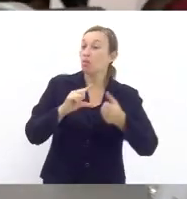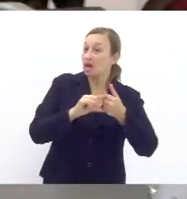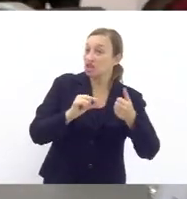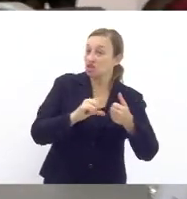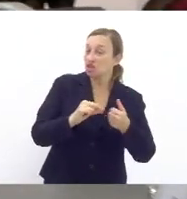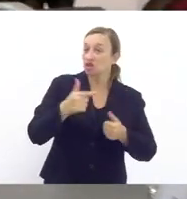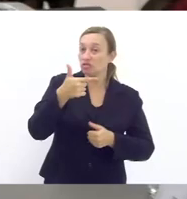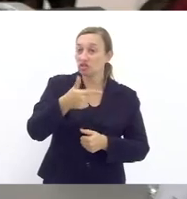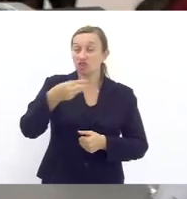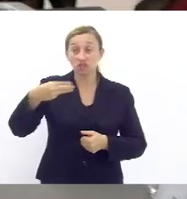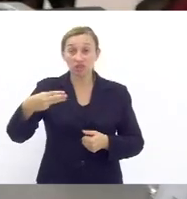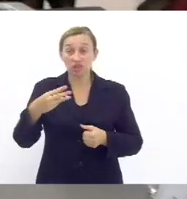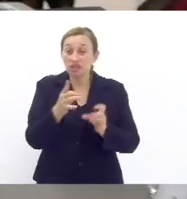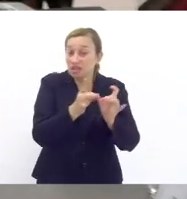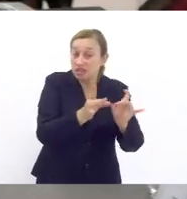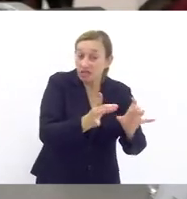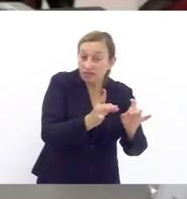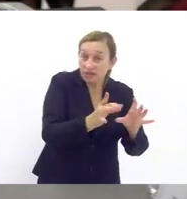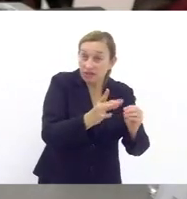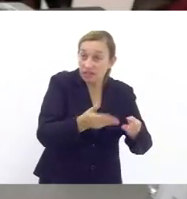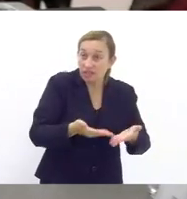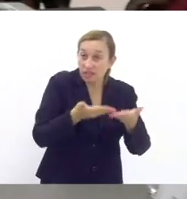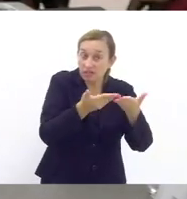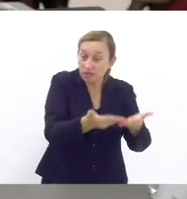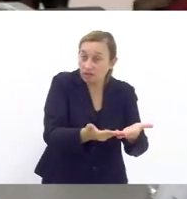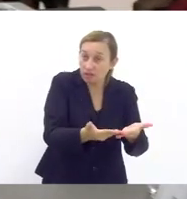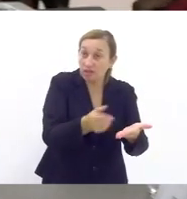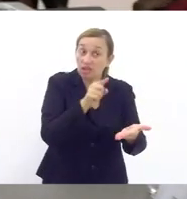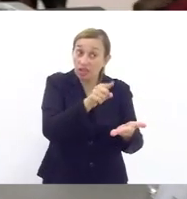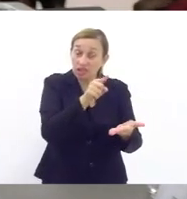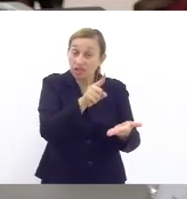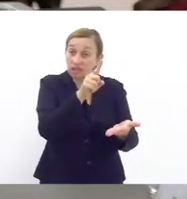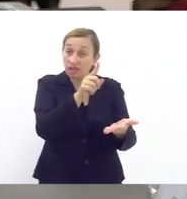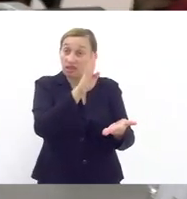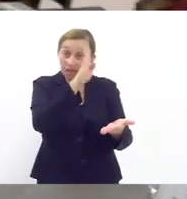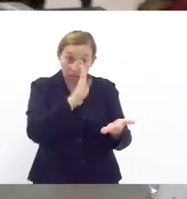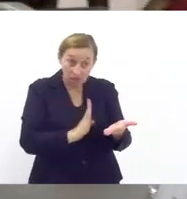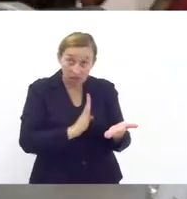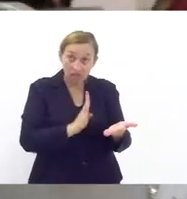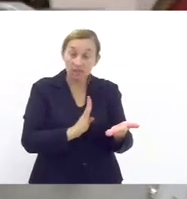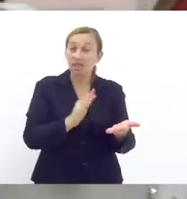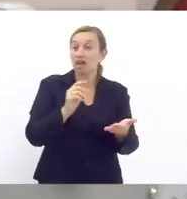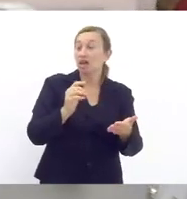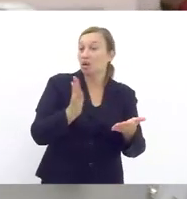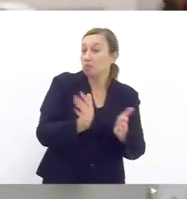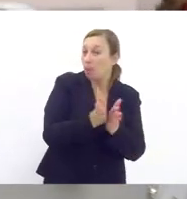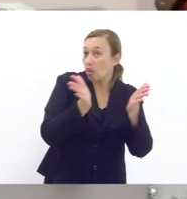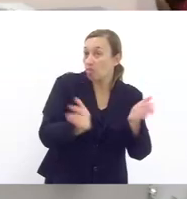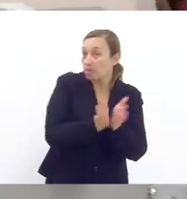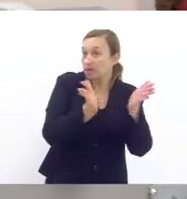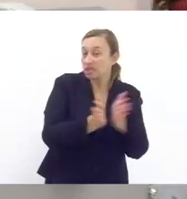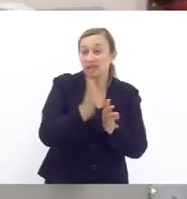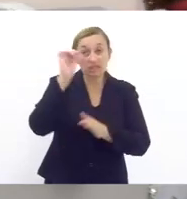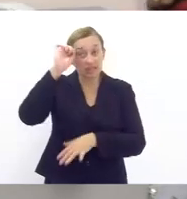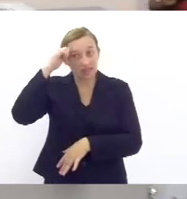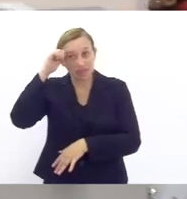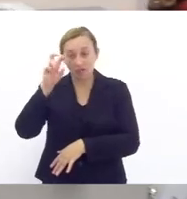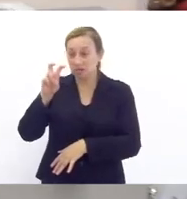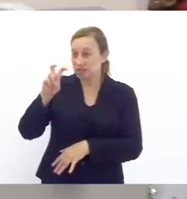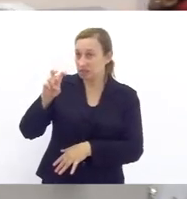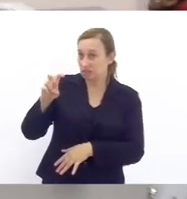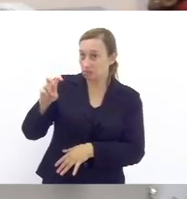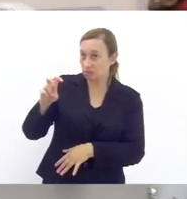e fornecer ainda que gratuitamente que é nesse que vão os pobres os negros a pena mínima de cinco anos